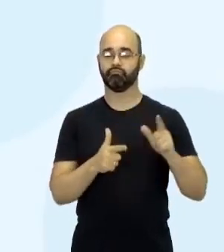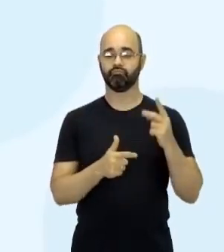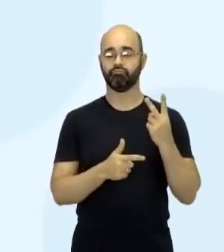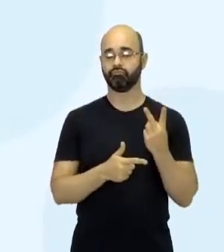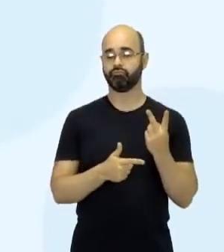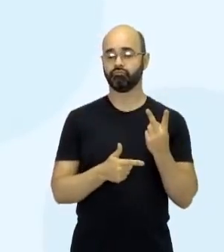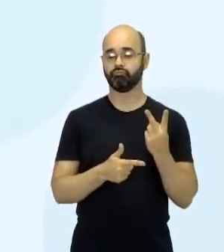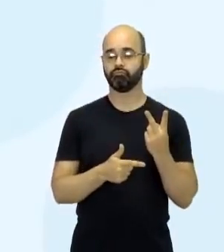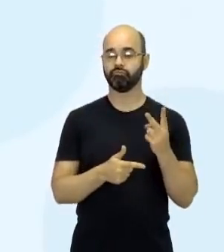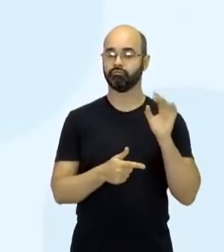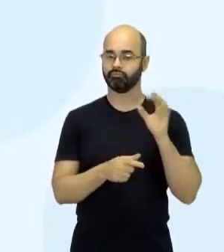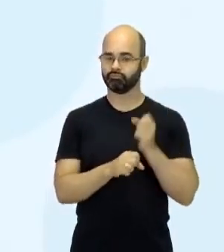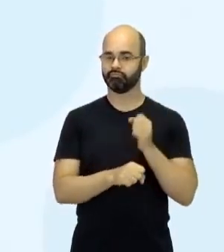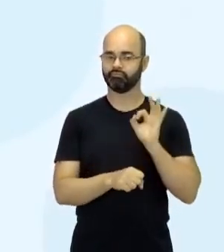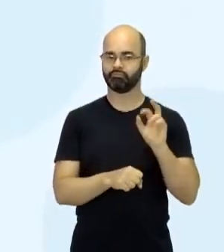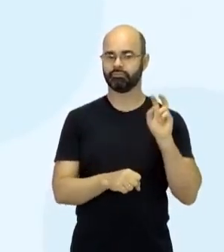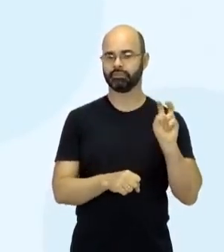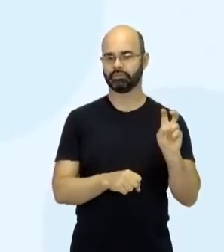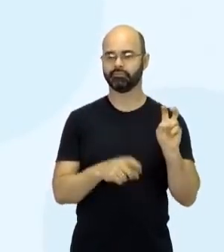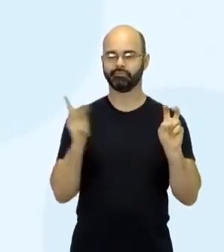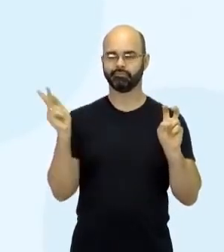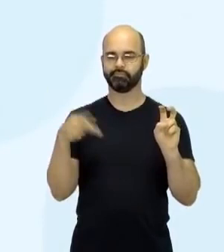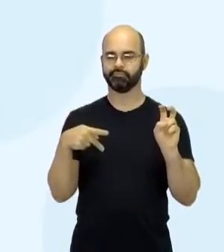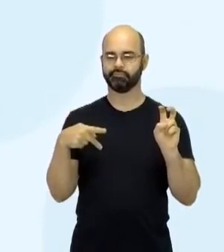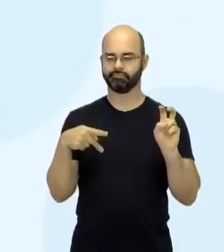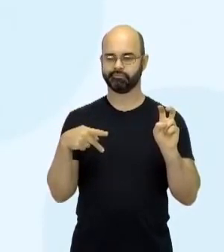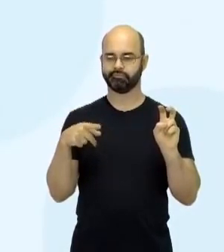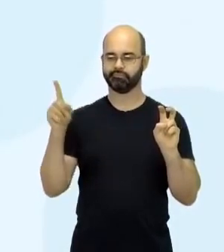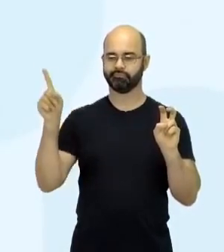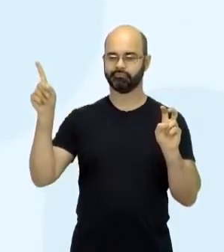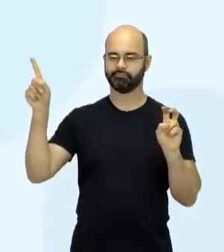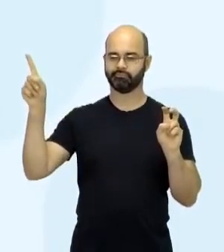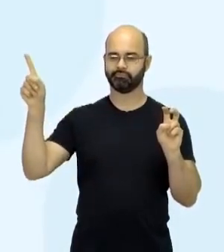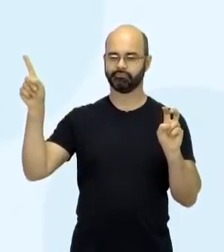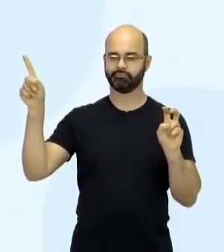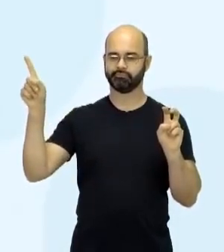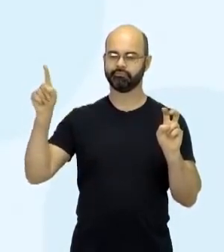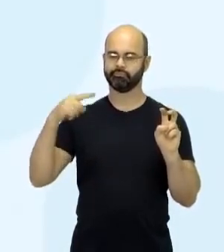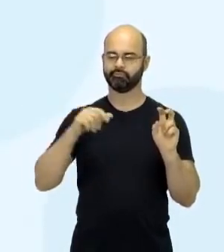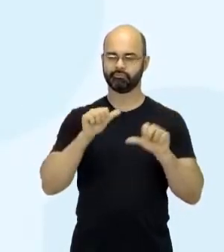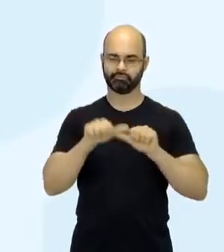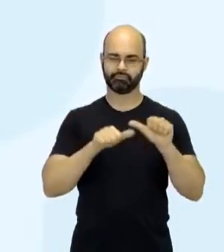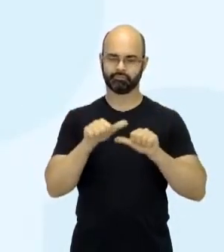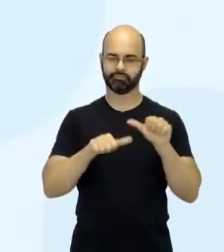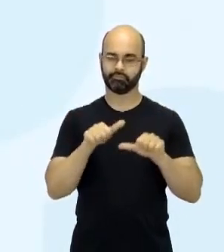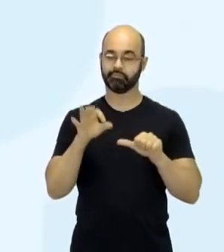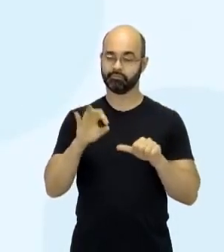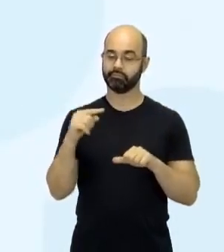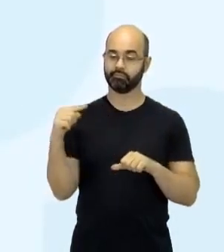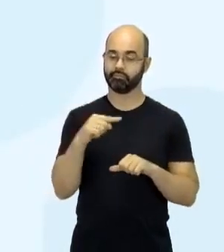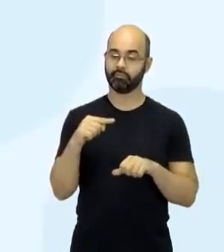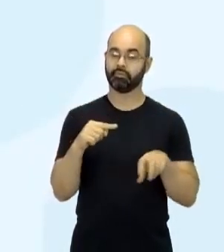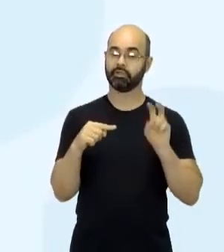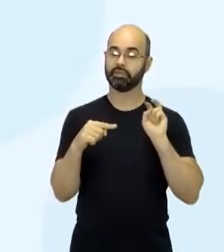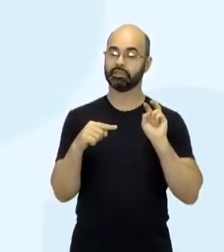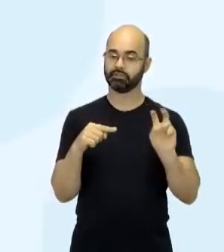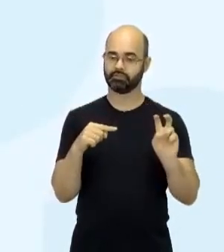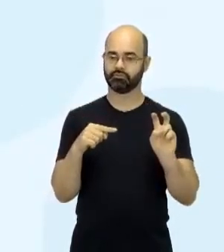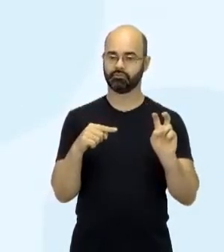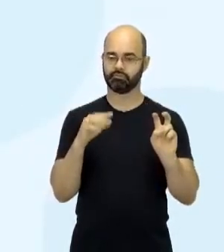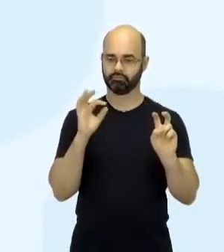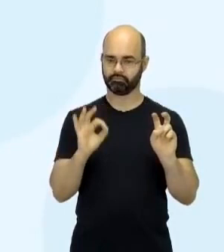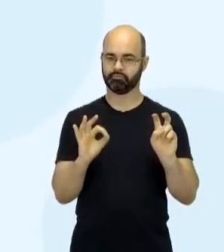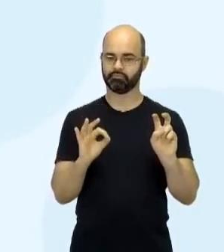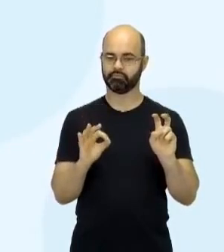2 era para ser 5 aqui, tá? Tá errado aí, ó. Depois eu peço para arrumar, mas aqui é menos 5, tá bom?